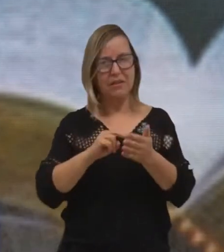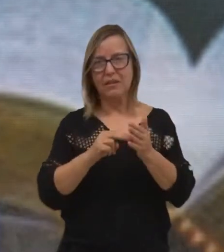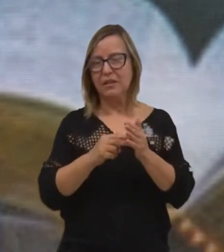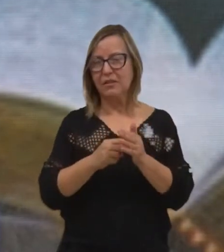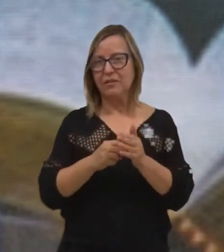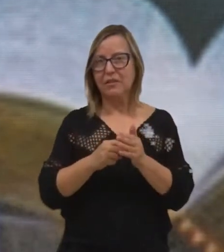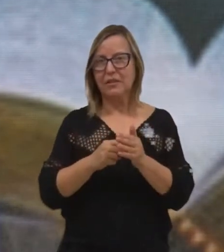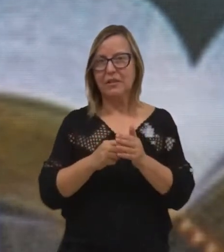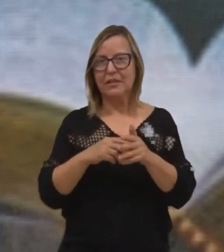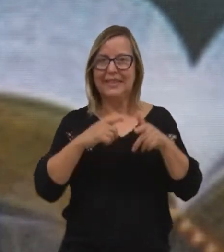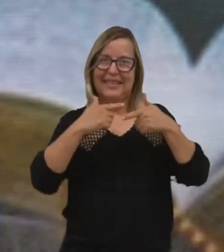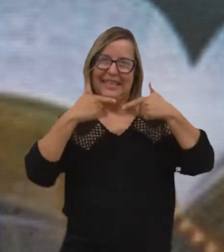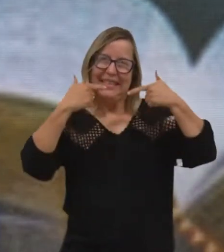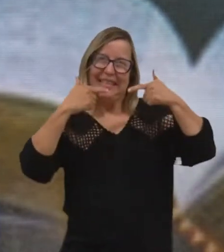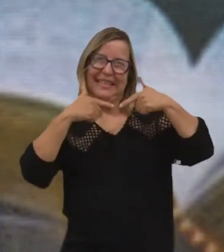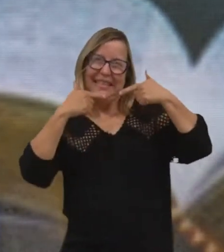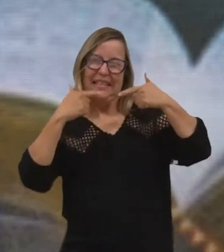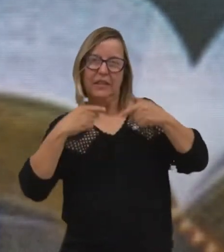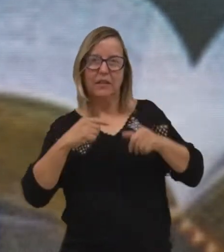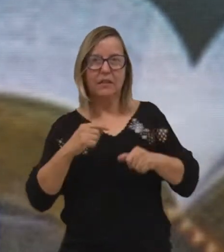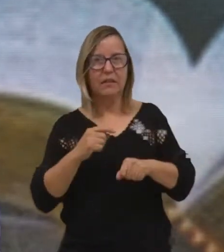servirmos sorrindo o tempo inteiro.